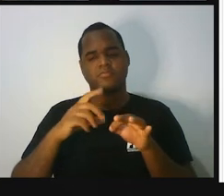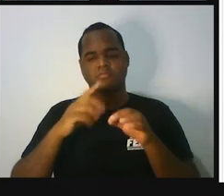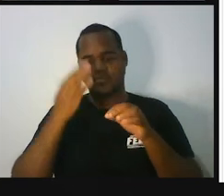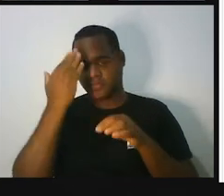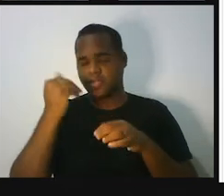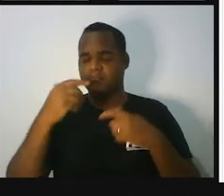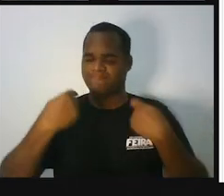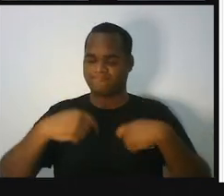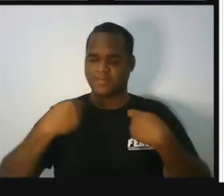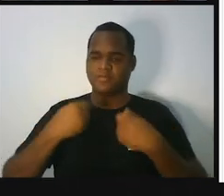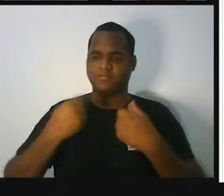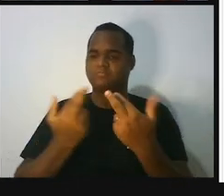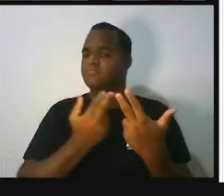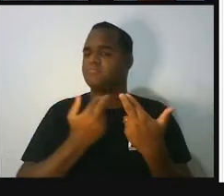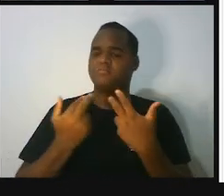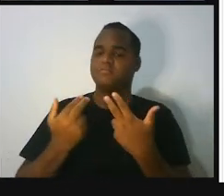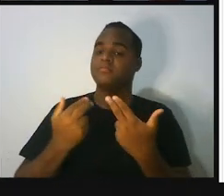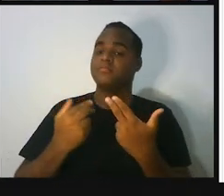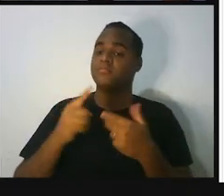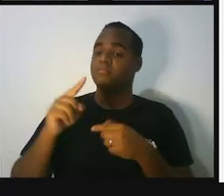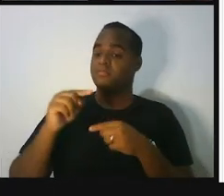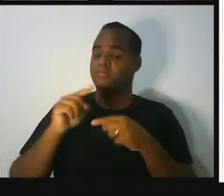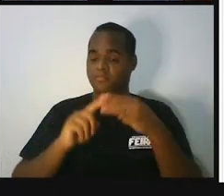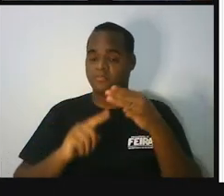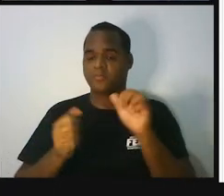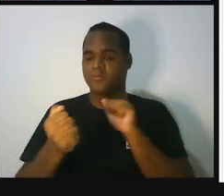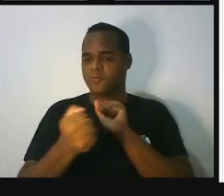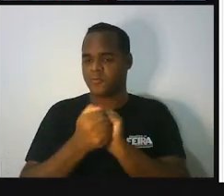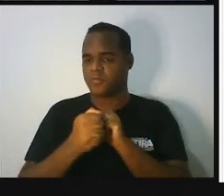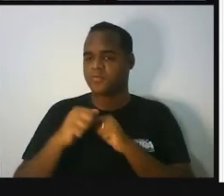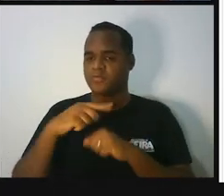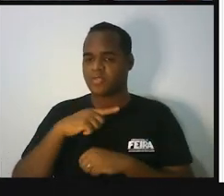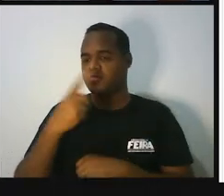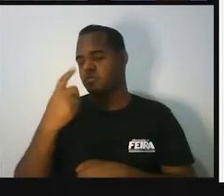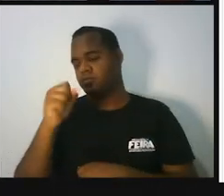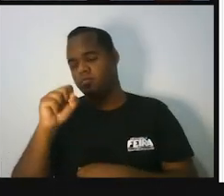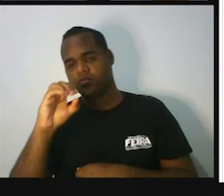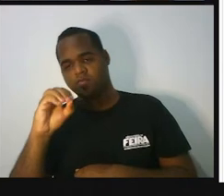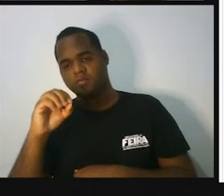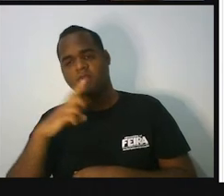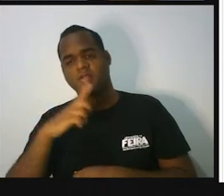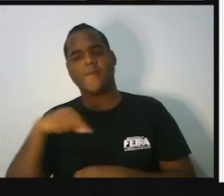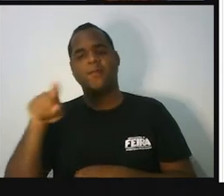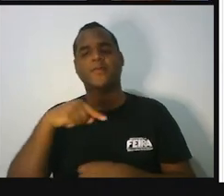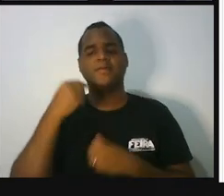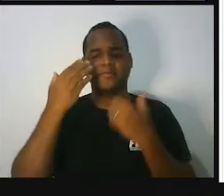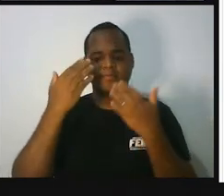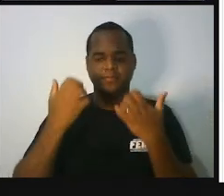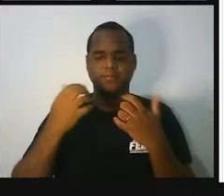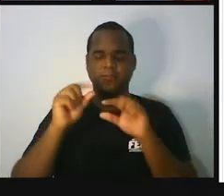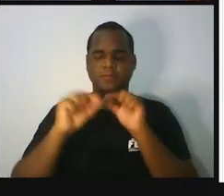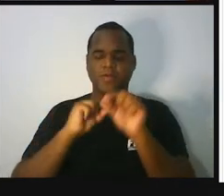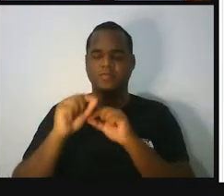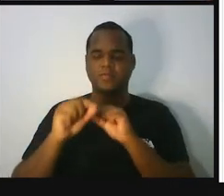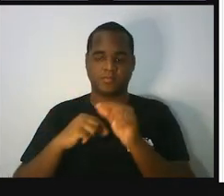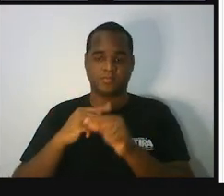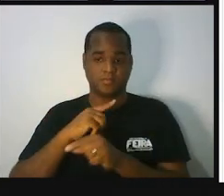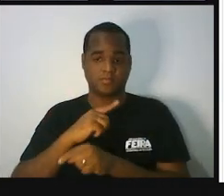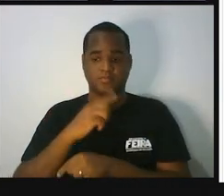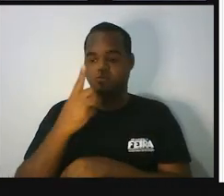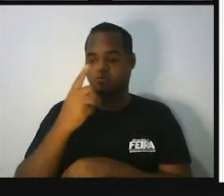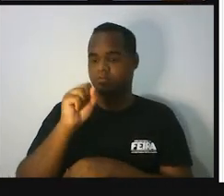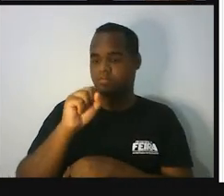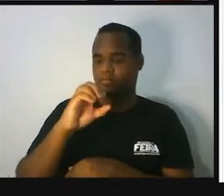mesma medida. Se os três juntos está dando 180, para eu descobrir um, é só eu pegar